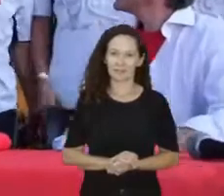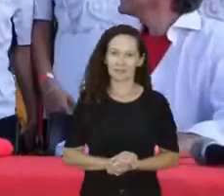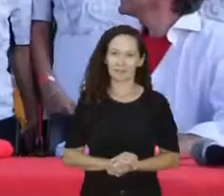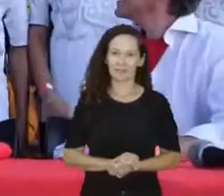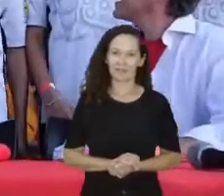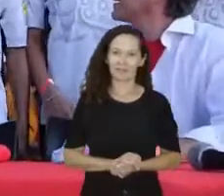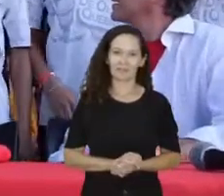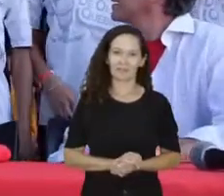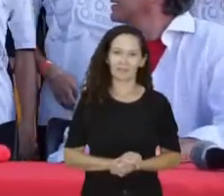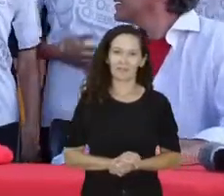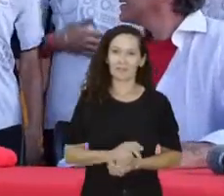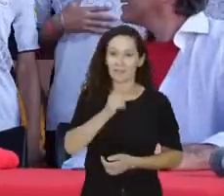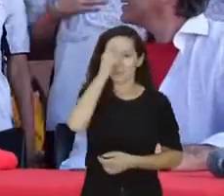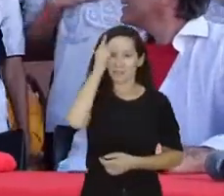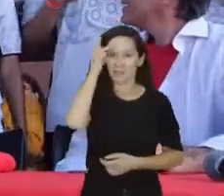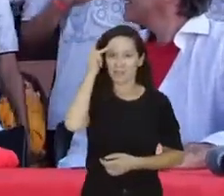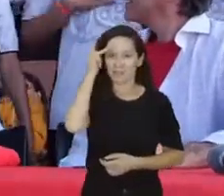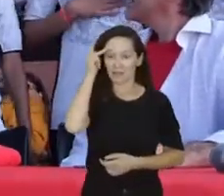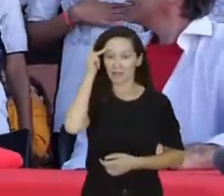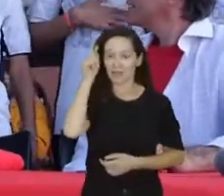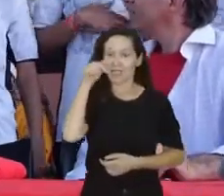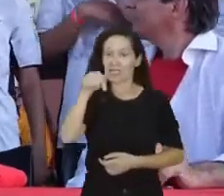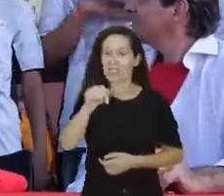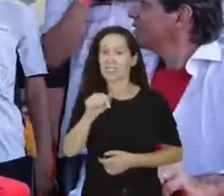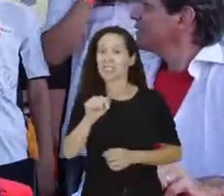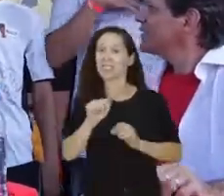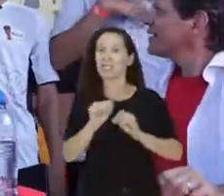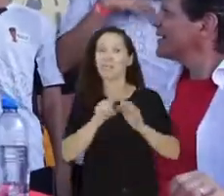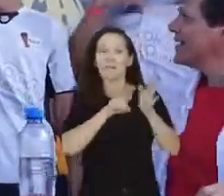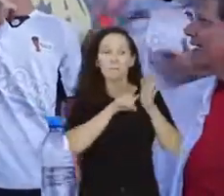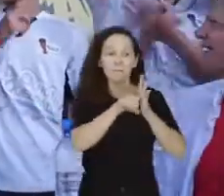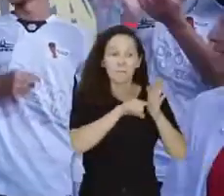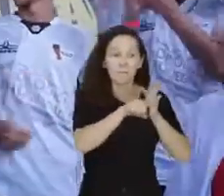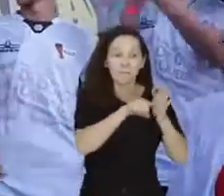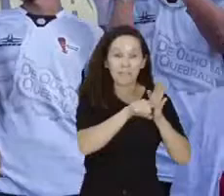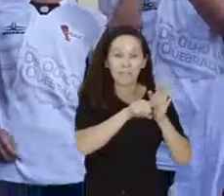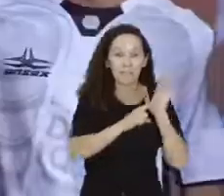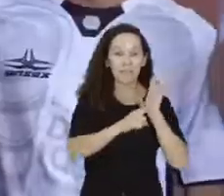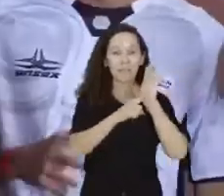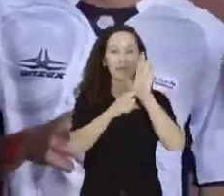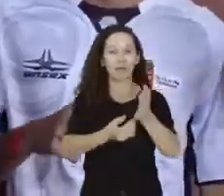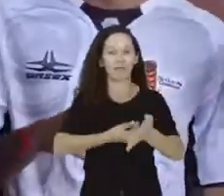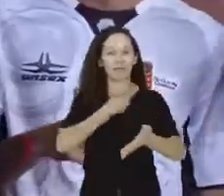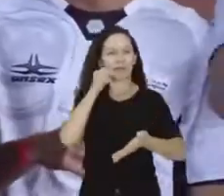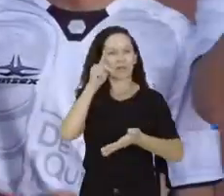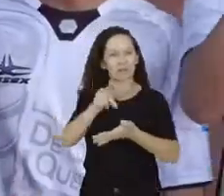Gente, o Observatório ele levanta dados para mostrar a realidade.